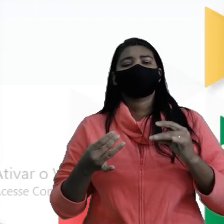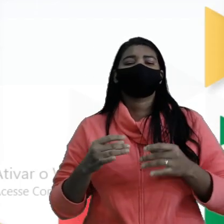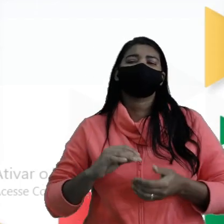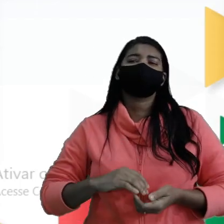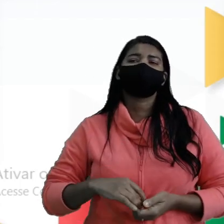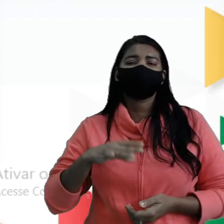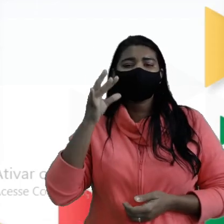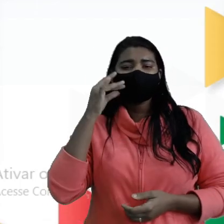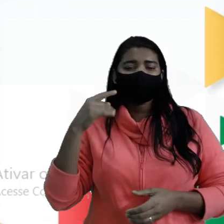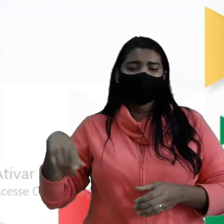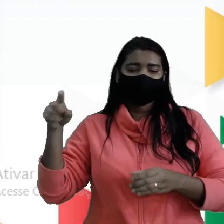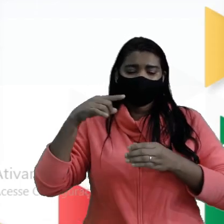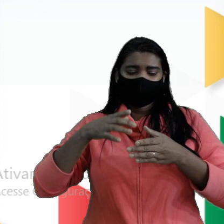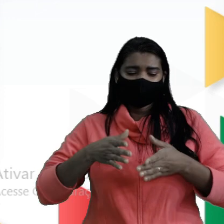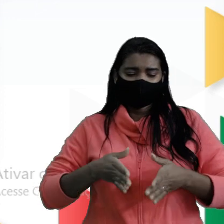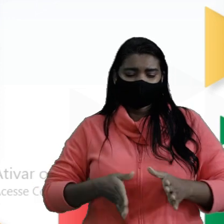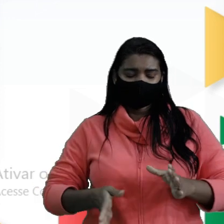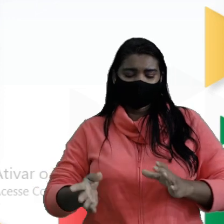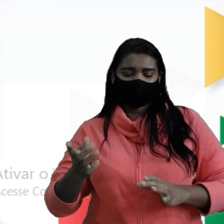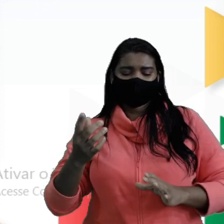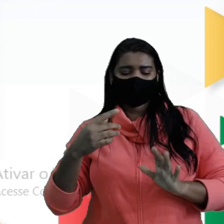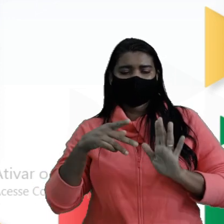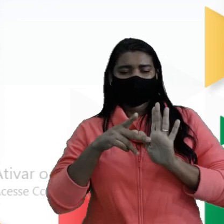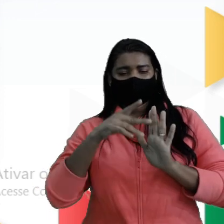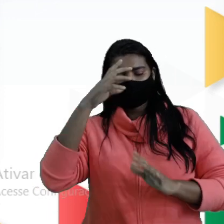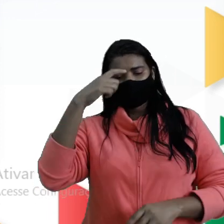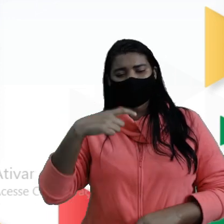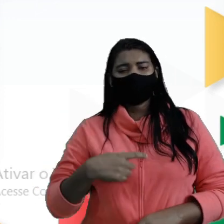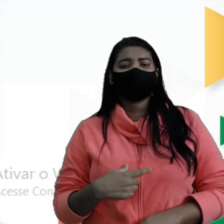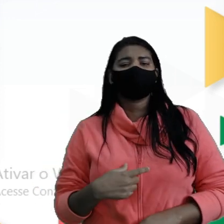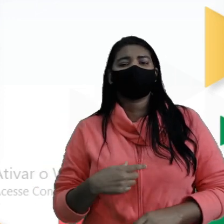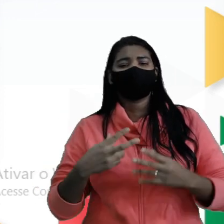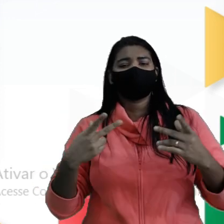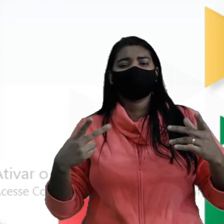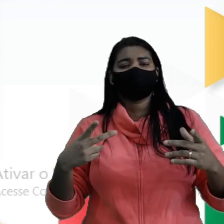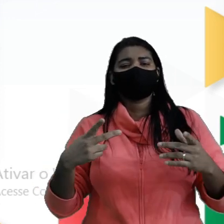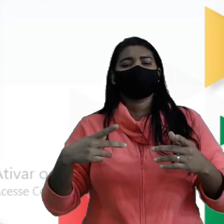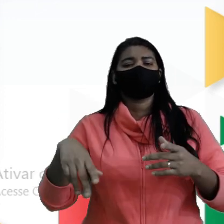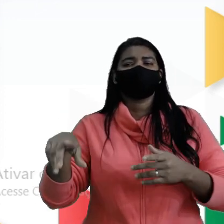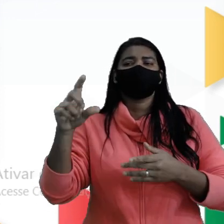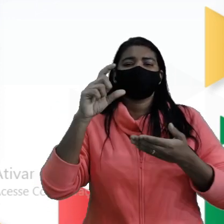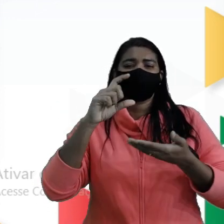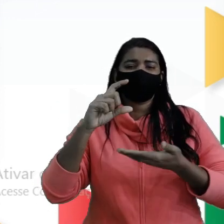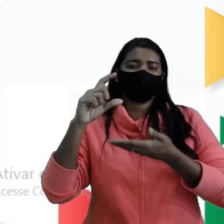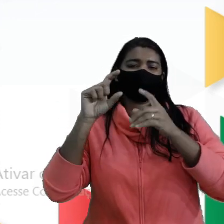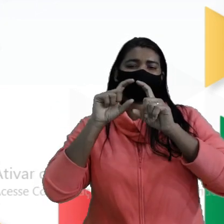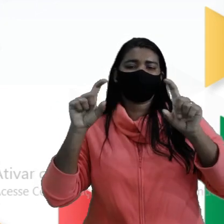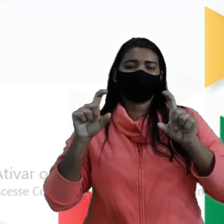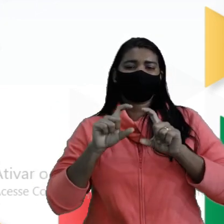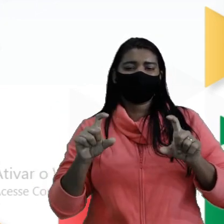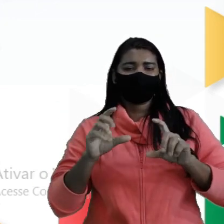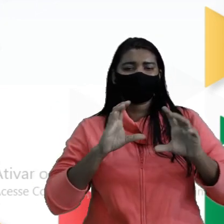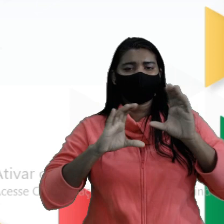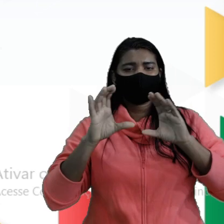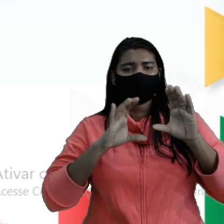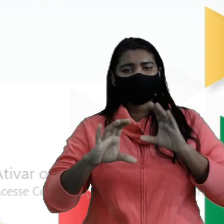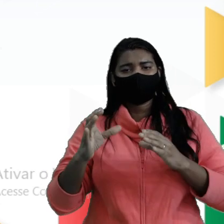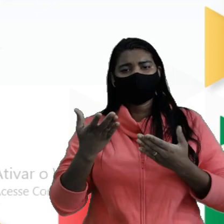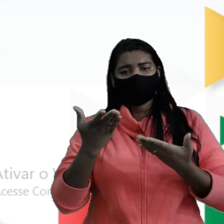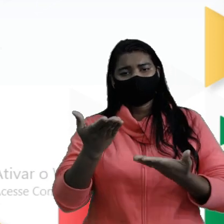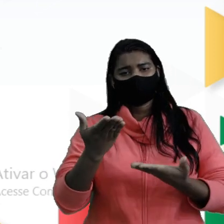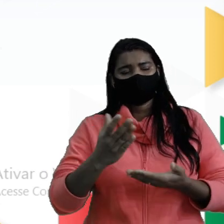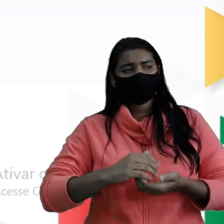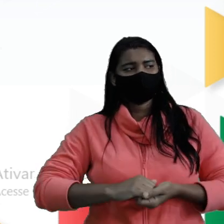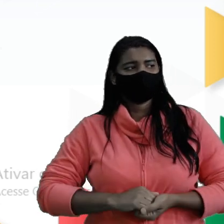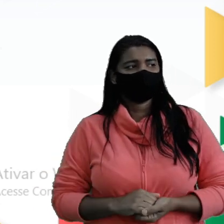renascer, voltar a nascer. Olha a disposição das palavras. A disposição comunica. E aqui trago